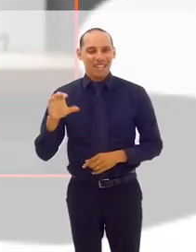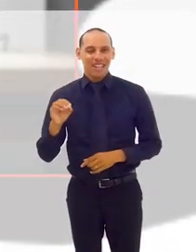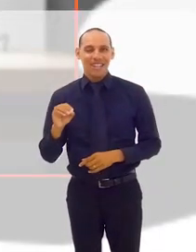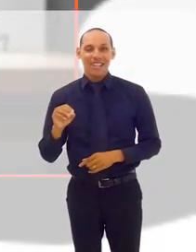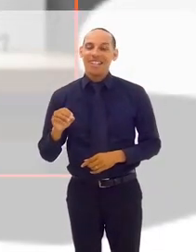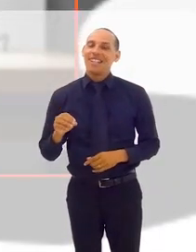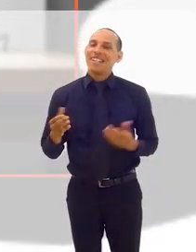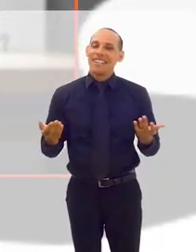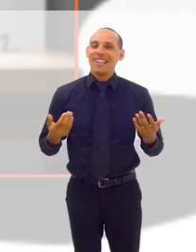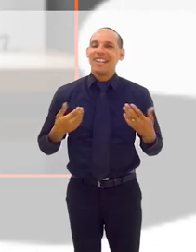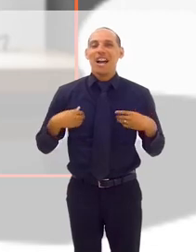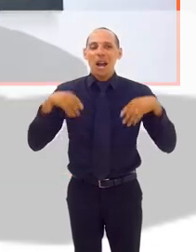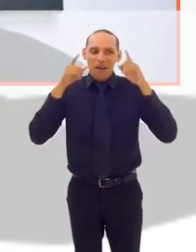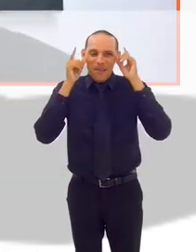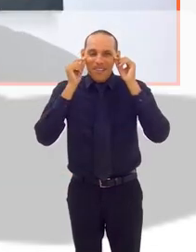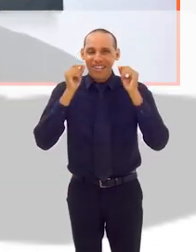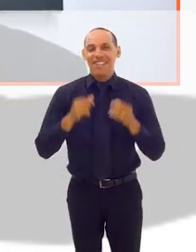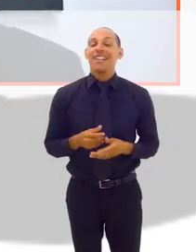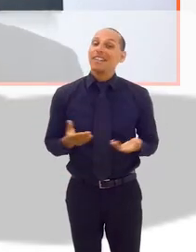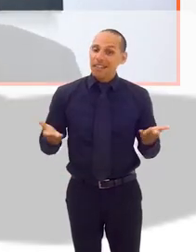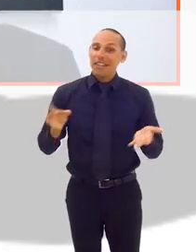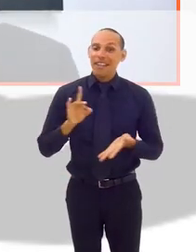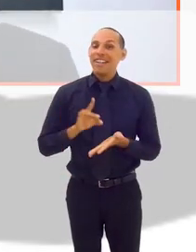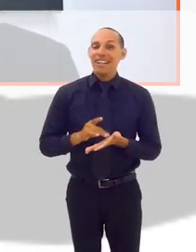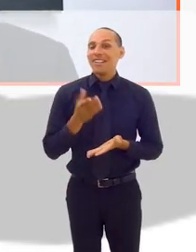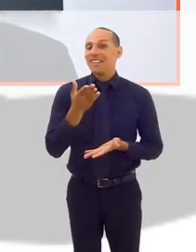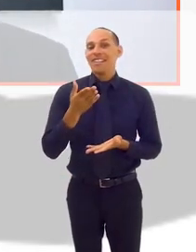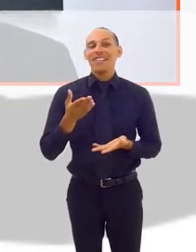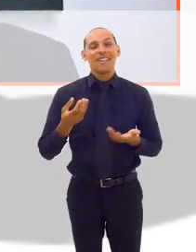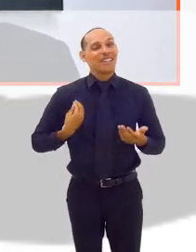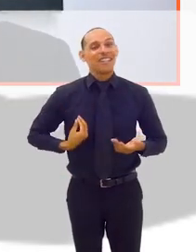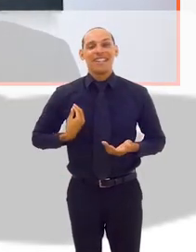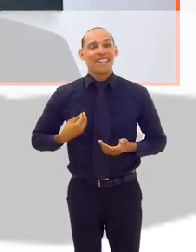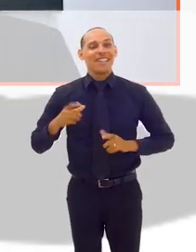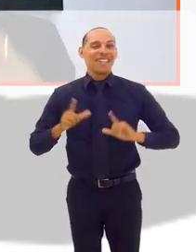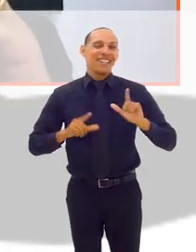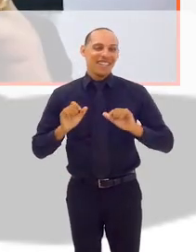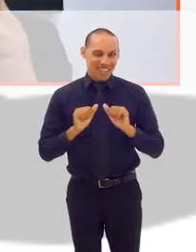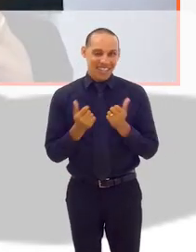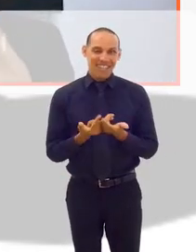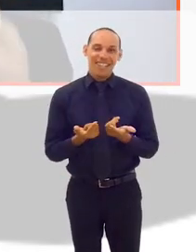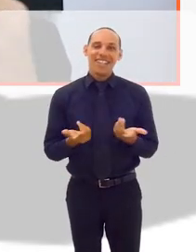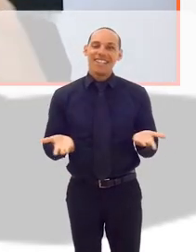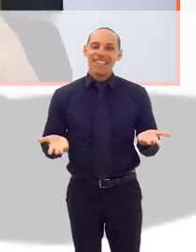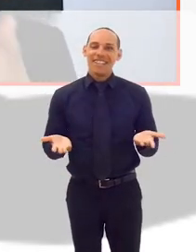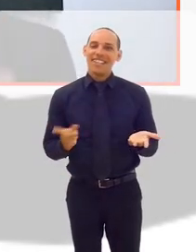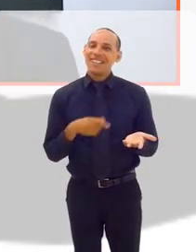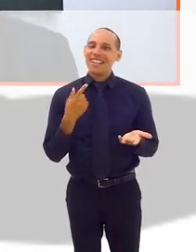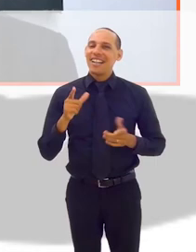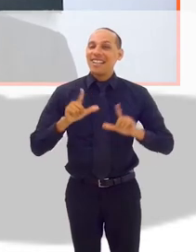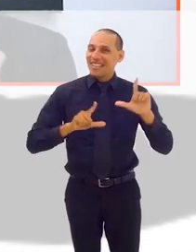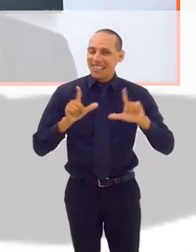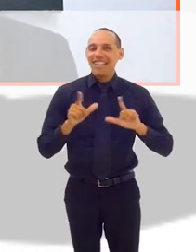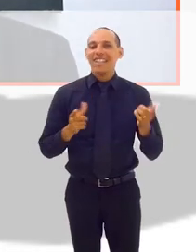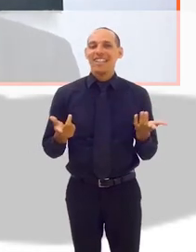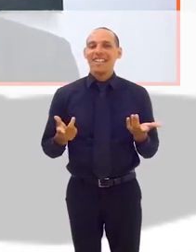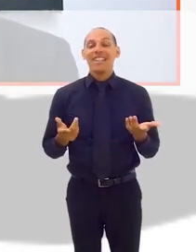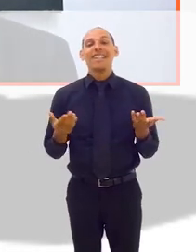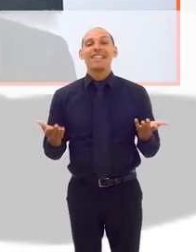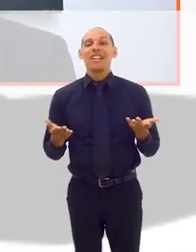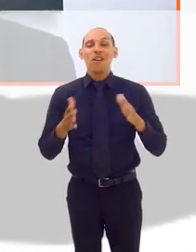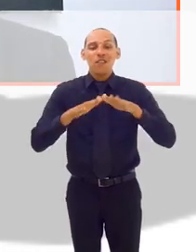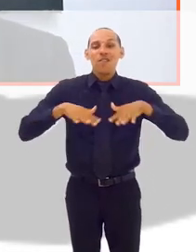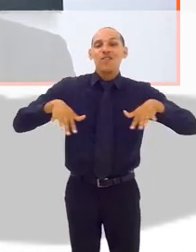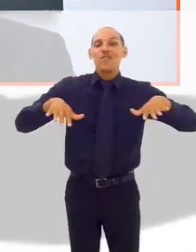Érico... Estou até arrepiado aqui. Ó. Mas é verdade, ué. Olha onde é que você está se apresentando. Então, né? Então nós estamos aqui no canal da TV